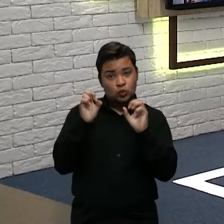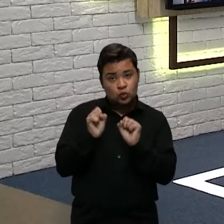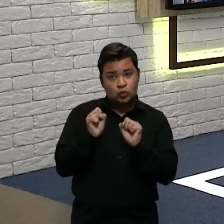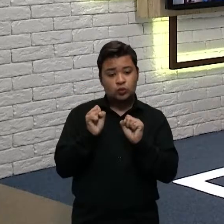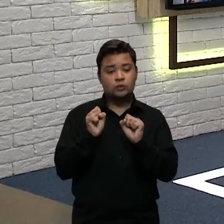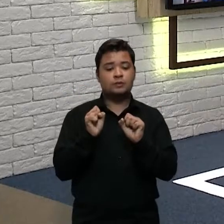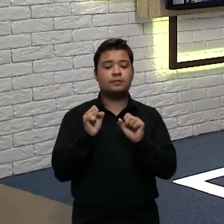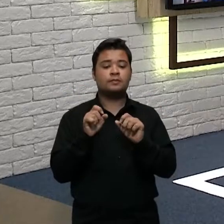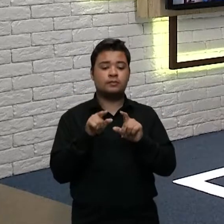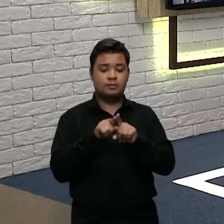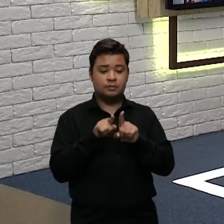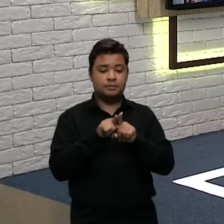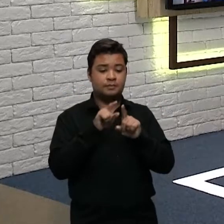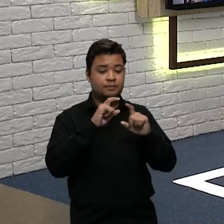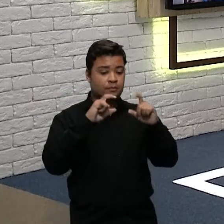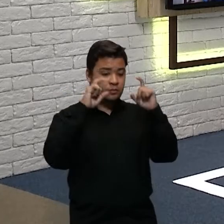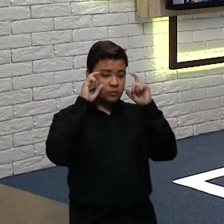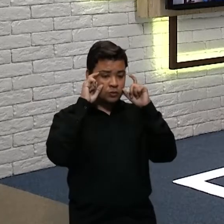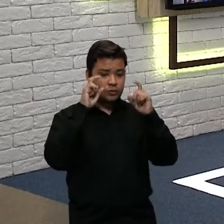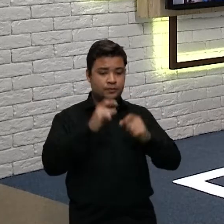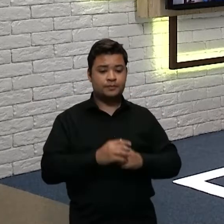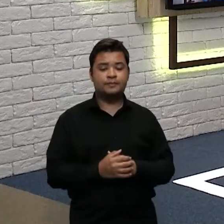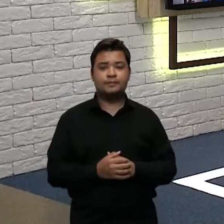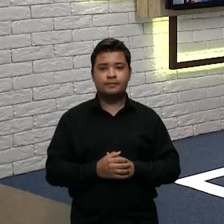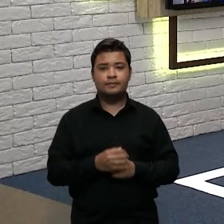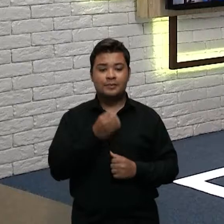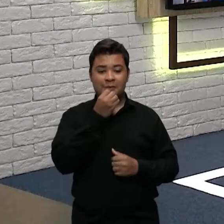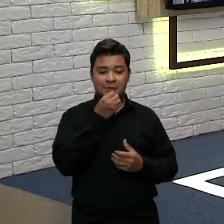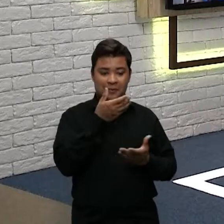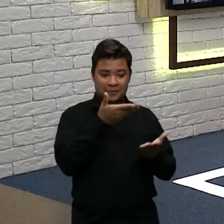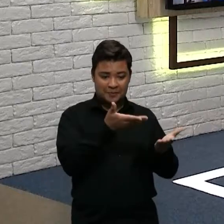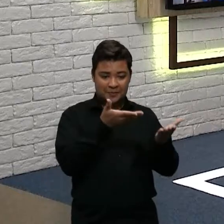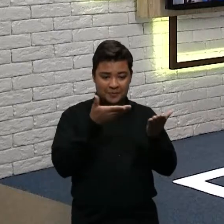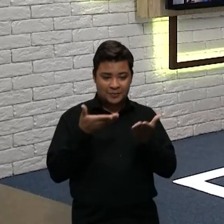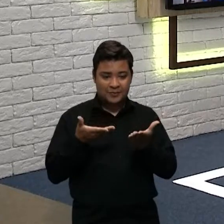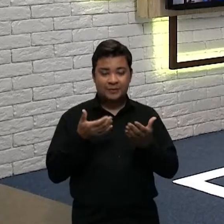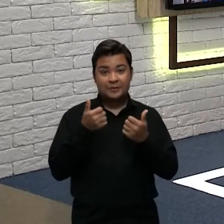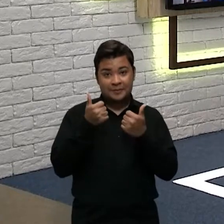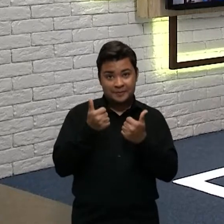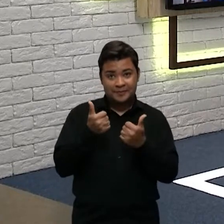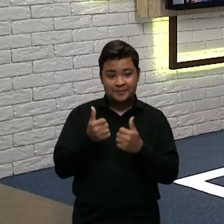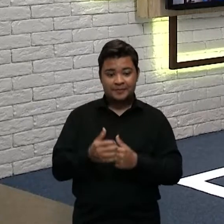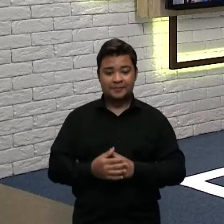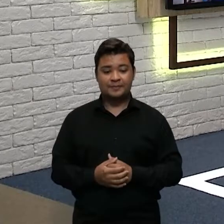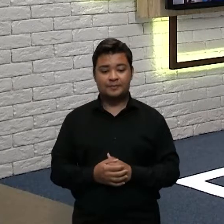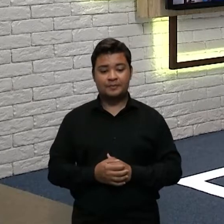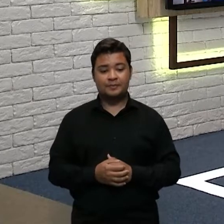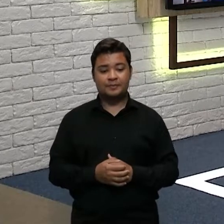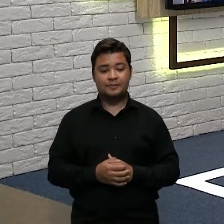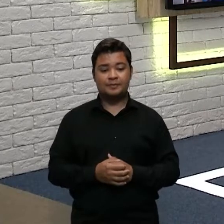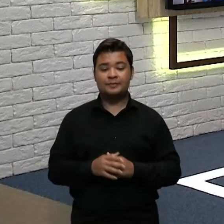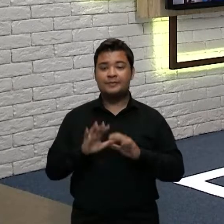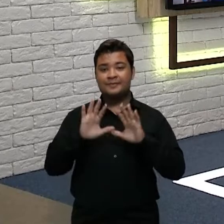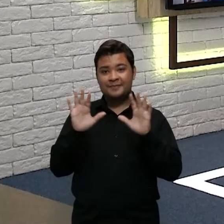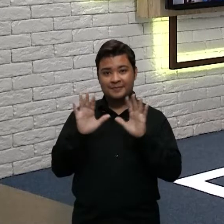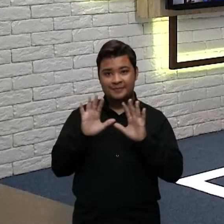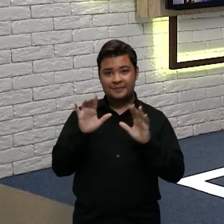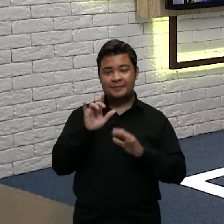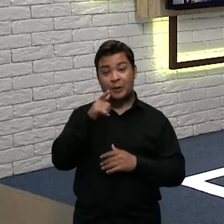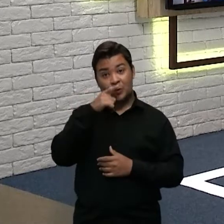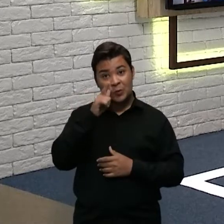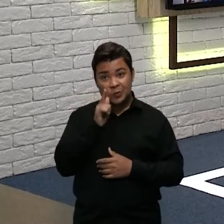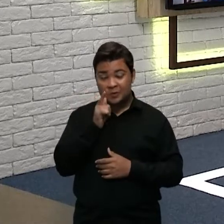está usando óculos. Seja muito bem-vinda, Jéssica. Tudo bem? Como vai? Olá, Gustavo.